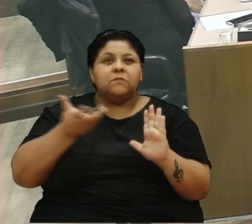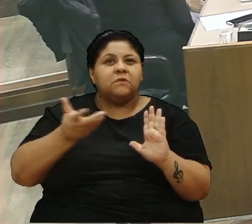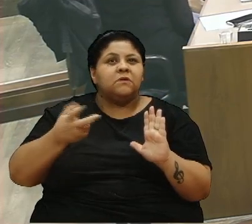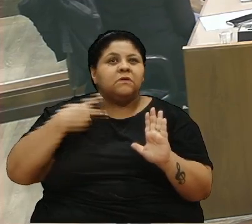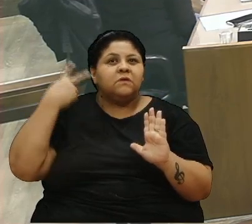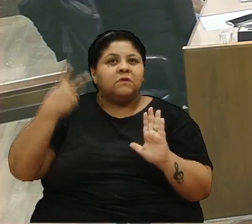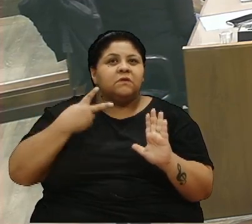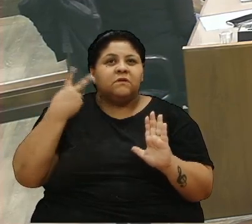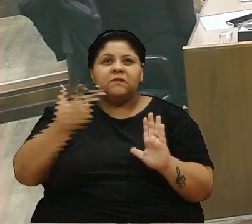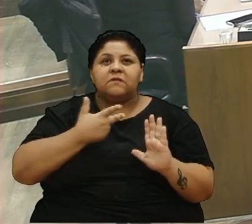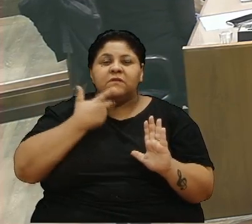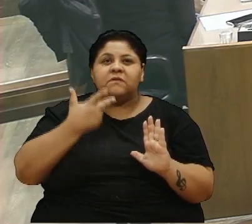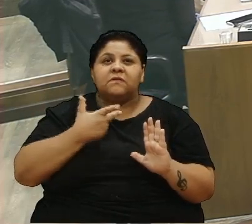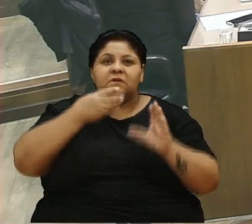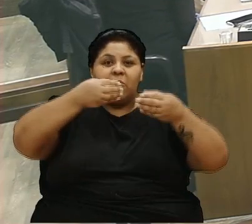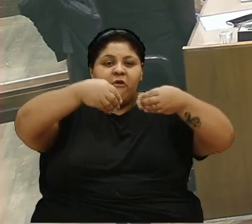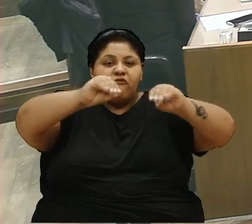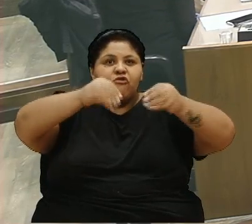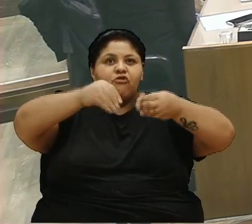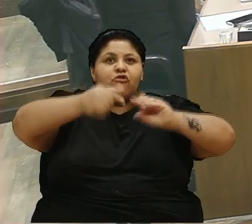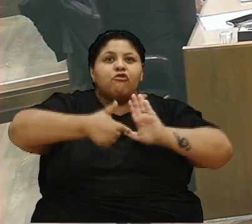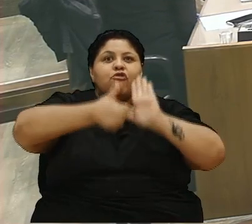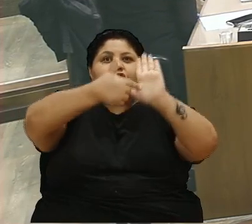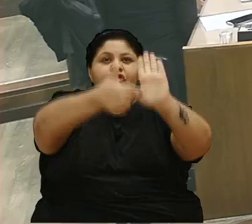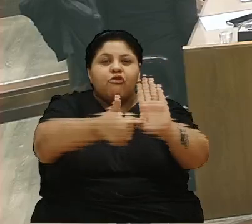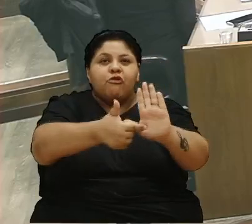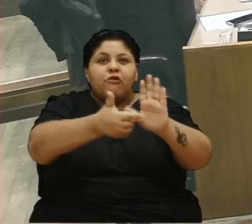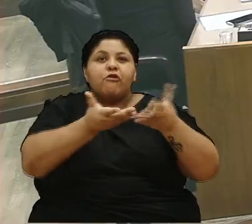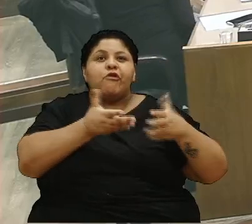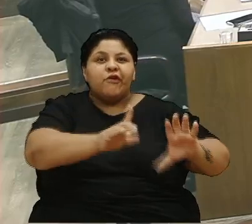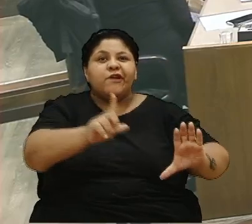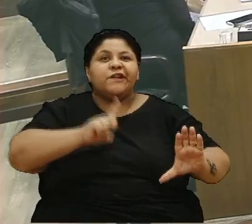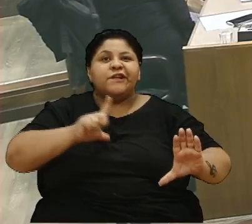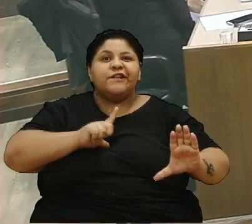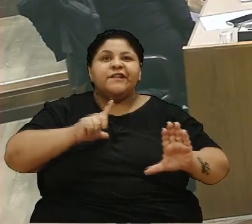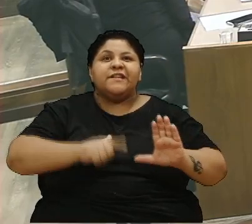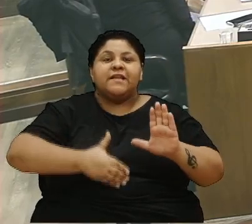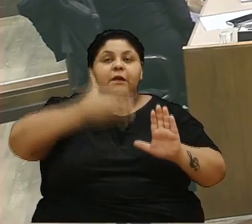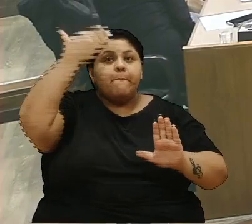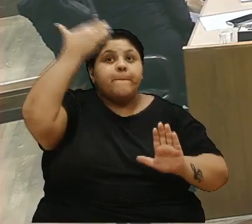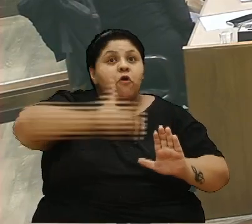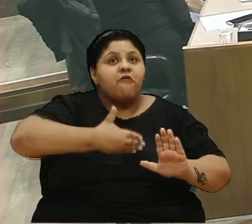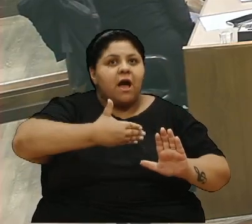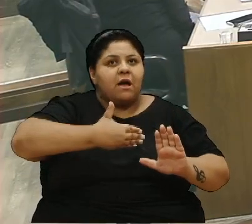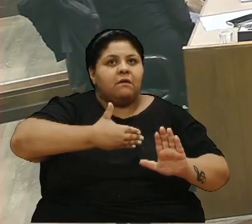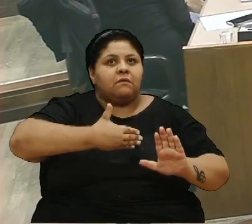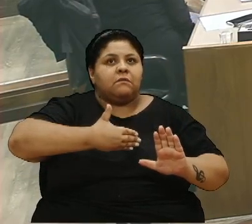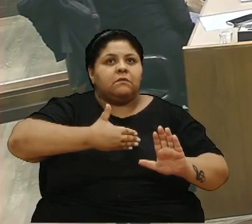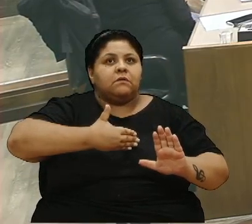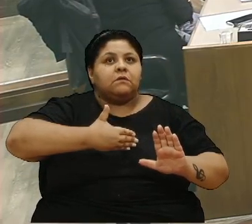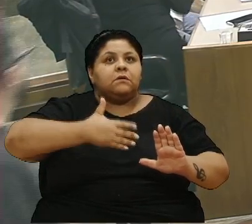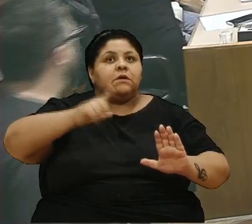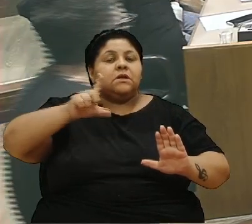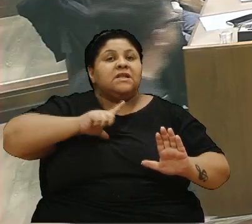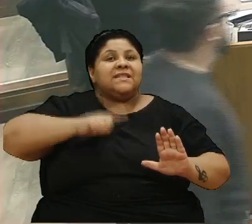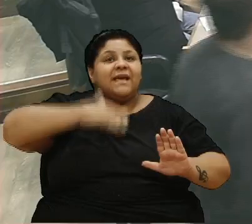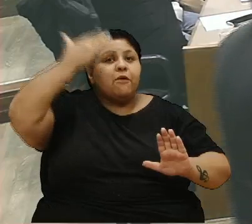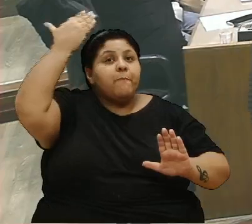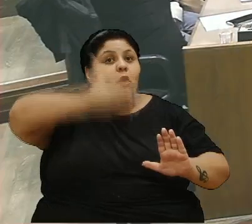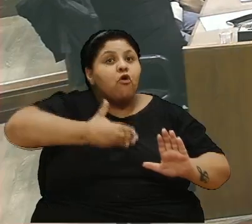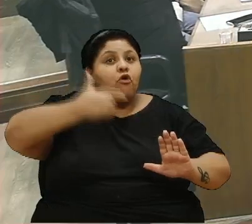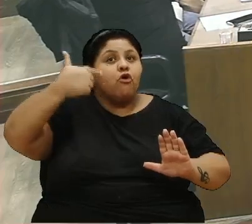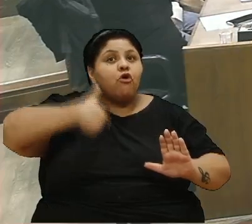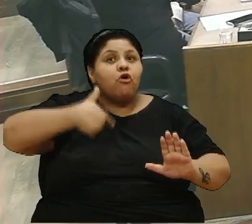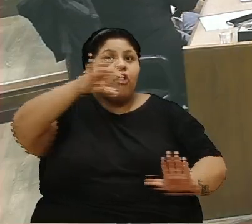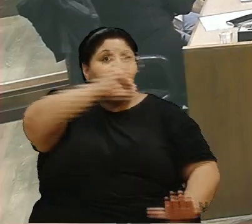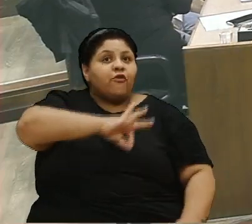vereador traga a minha folha aqui, e se ele me acusou, ele tem que trazer e comprovar. Ele tem que trazer e comprovar que eu